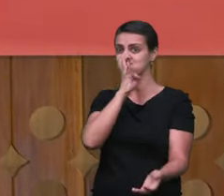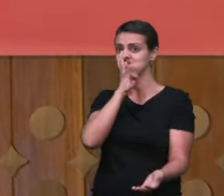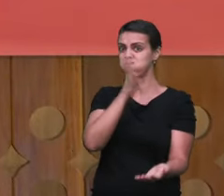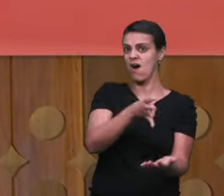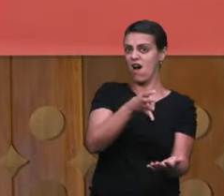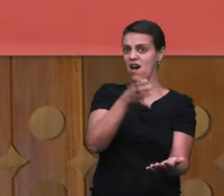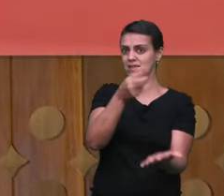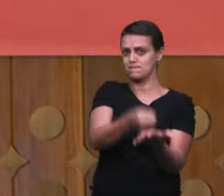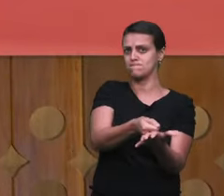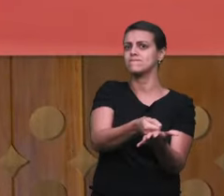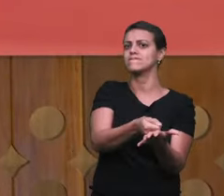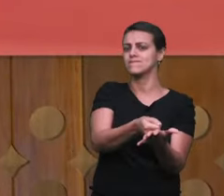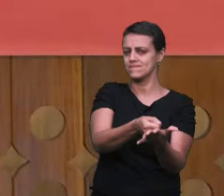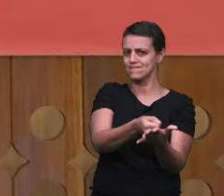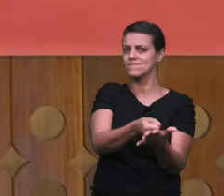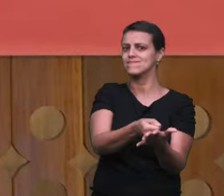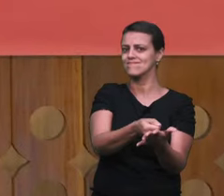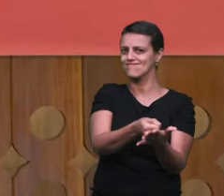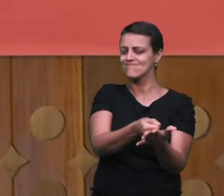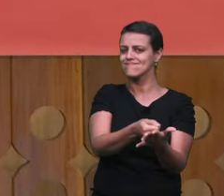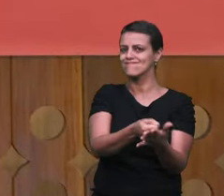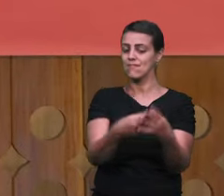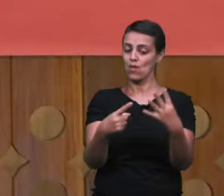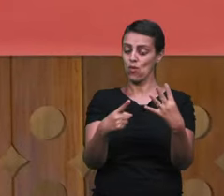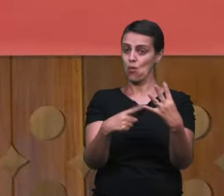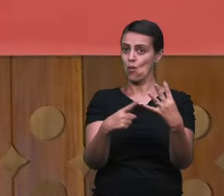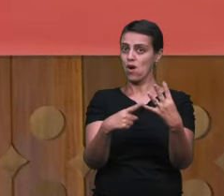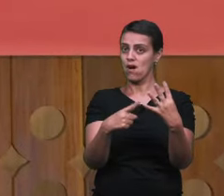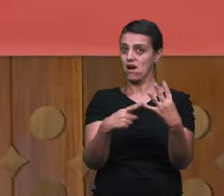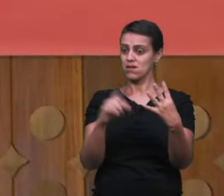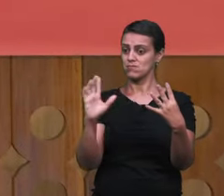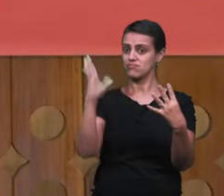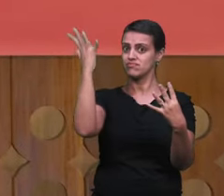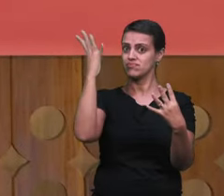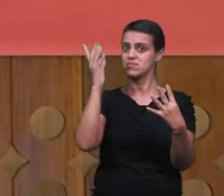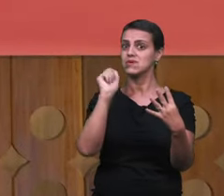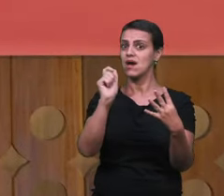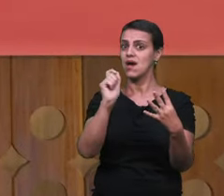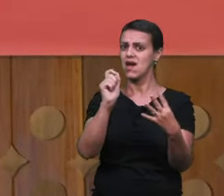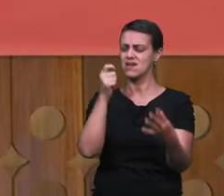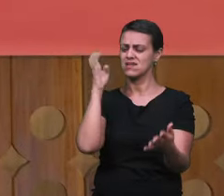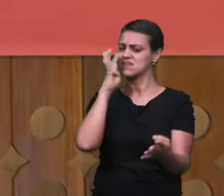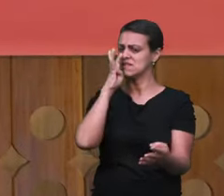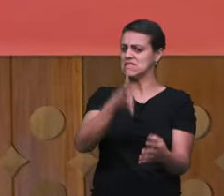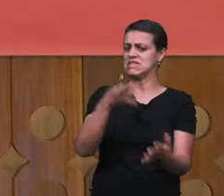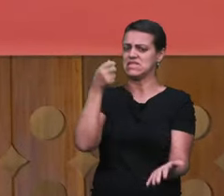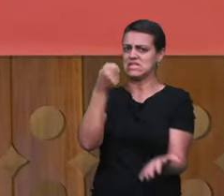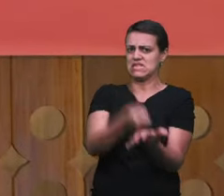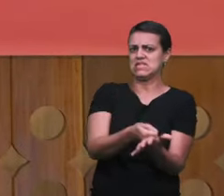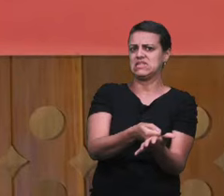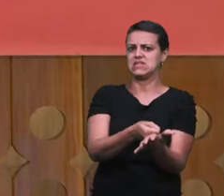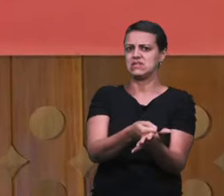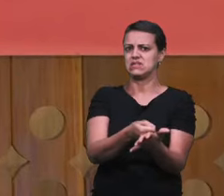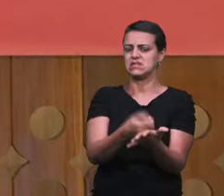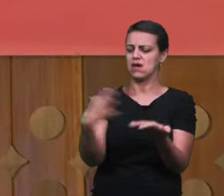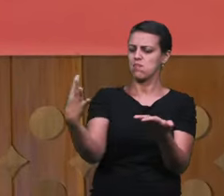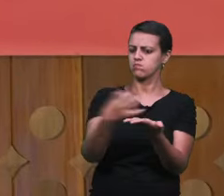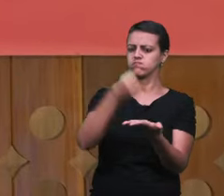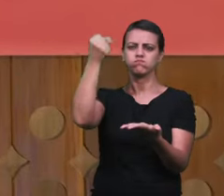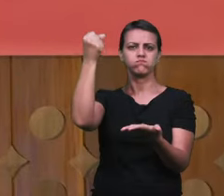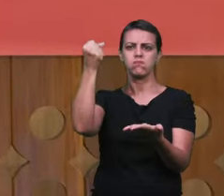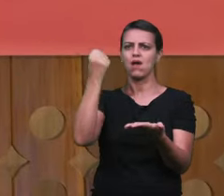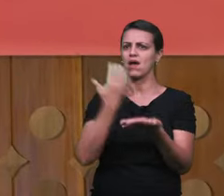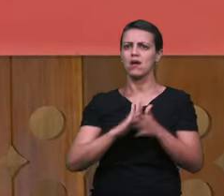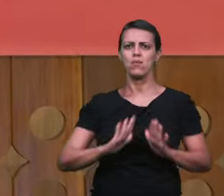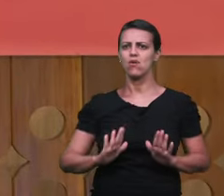trombeta é juízo. Acabou. Imagina. É o rijo clamor de trombeta. Né? Toca uma vez só e acabou. O mundo